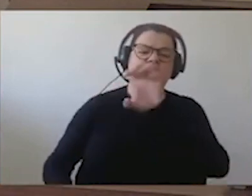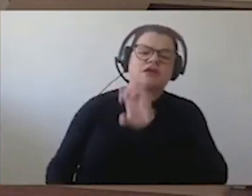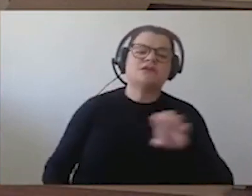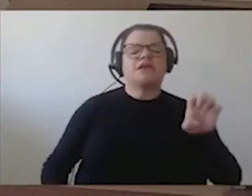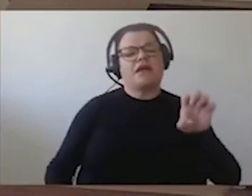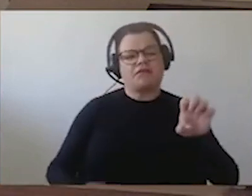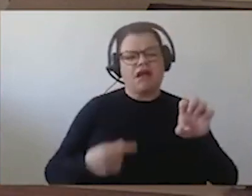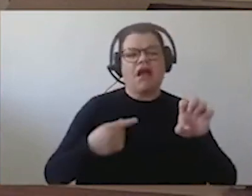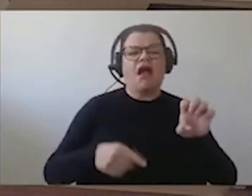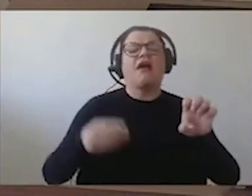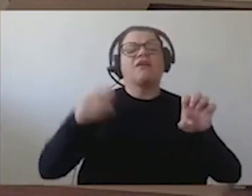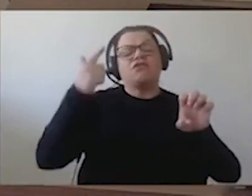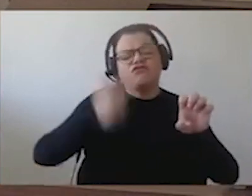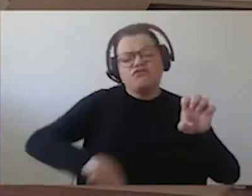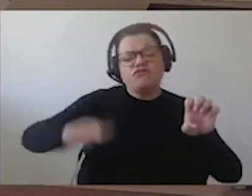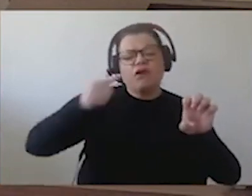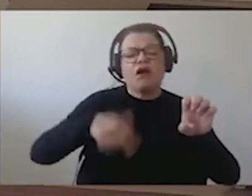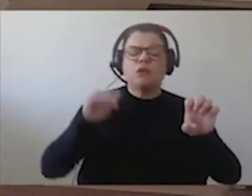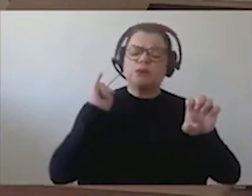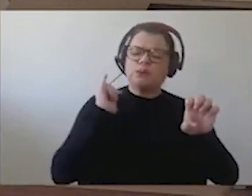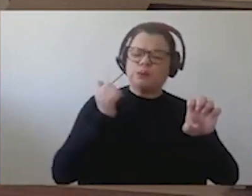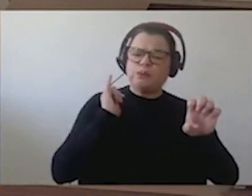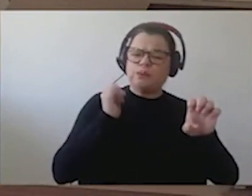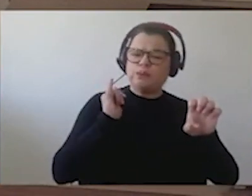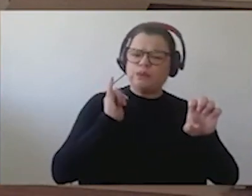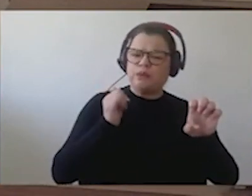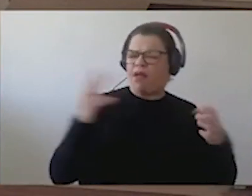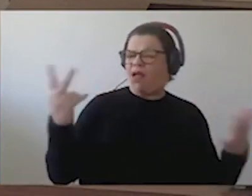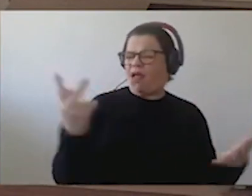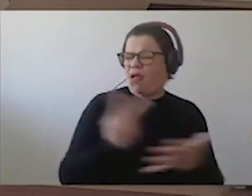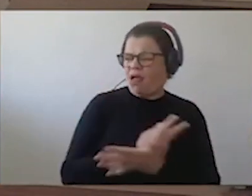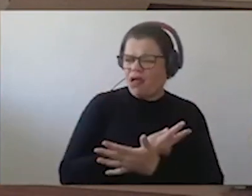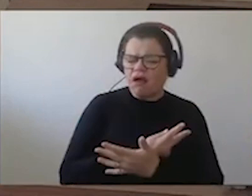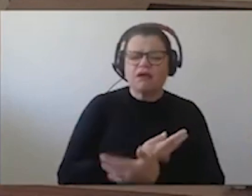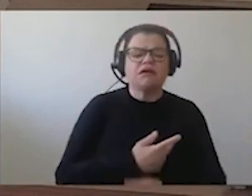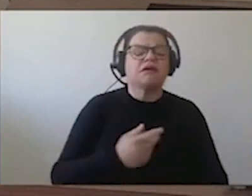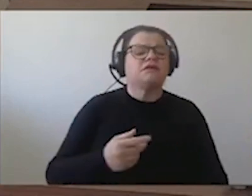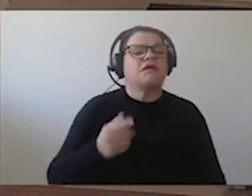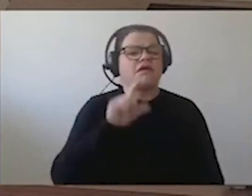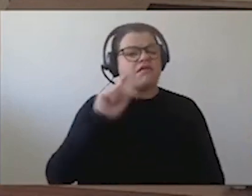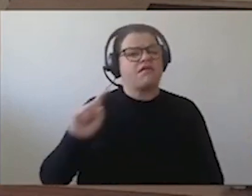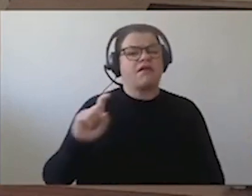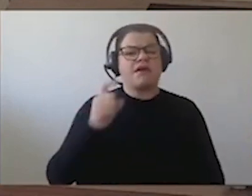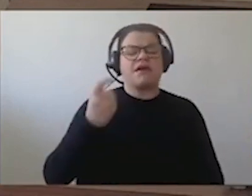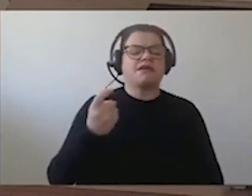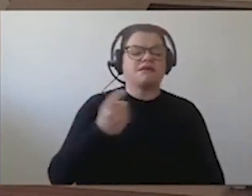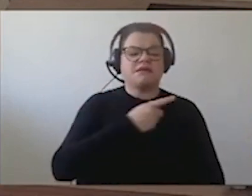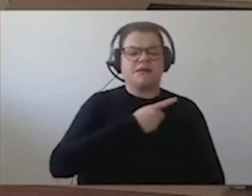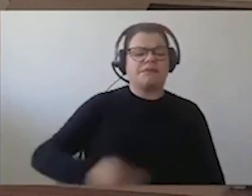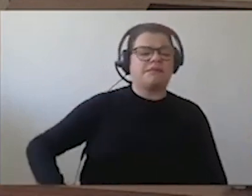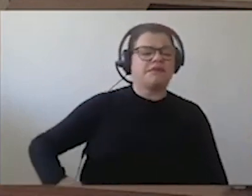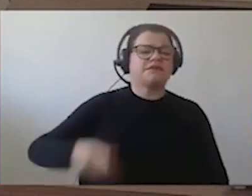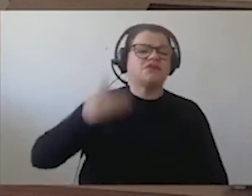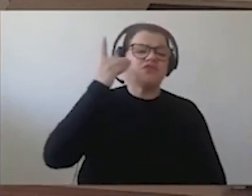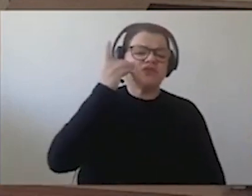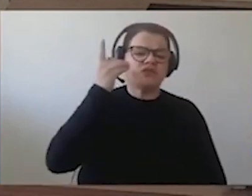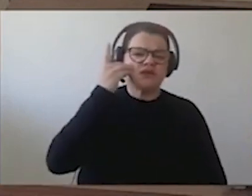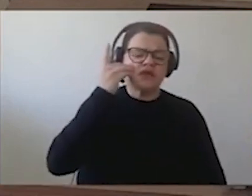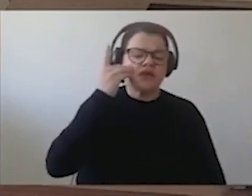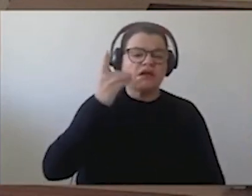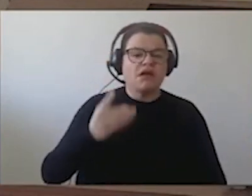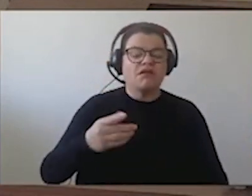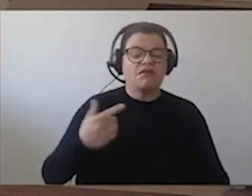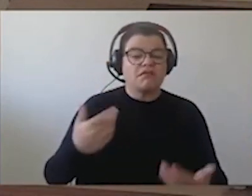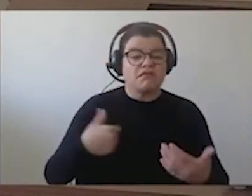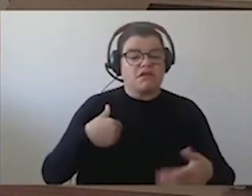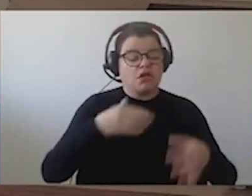construir narrativas incorretas, dizendo que a ex-presidente foi inocentada, o que não é verdade.